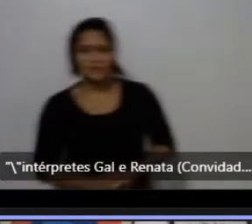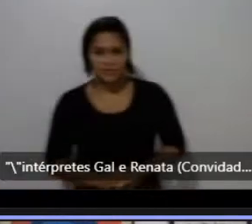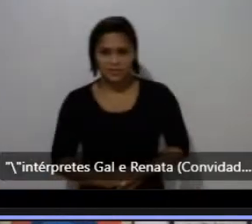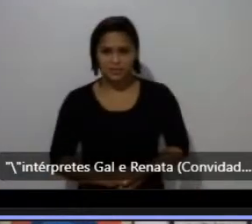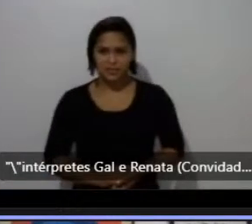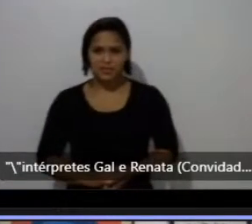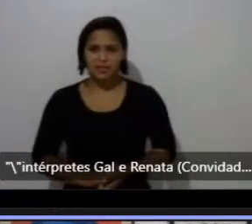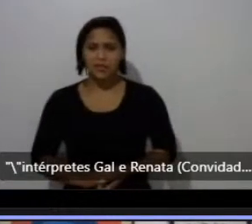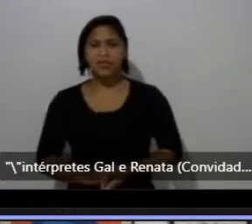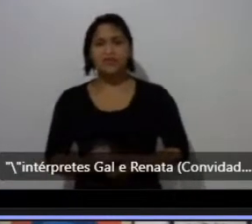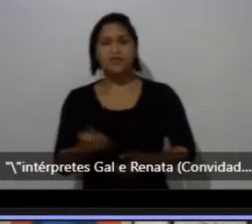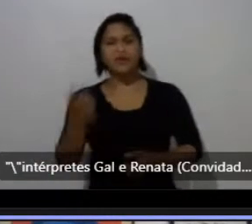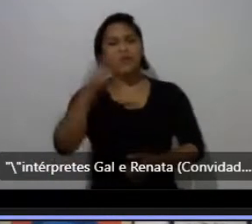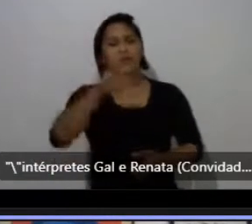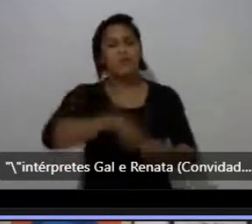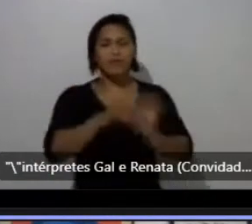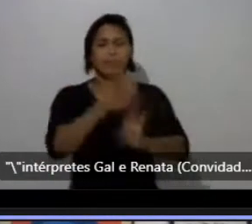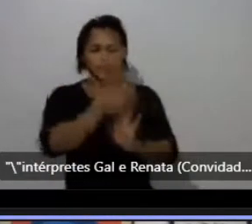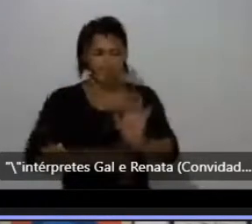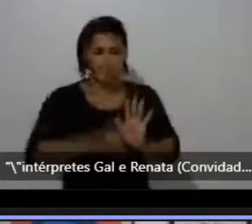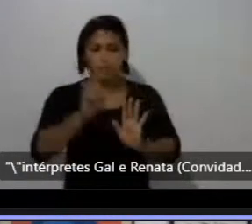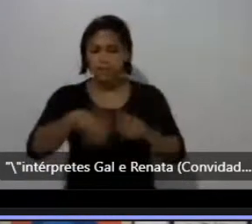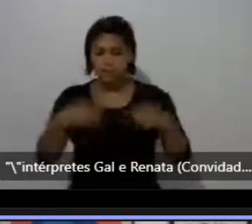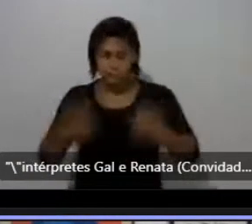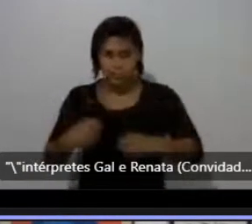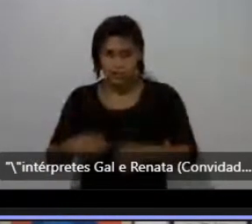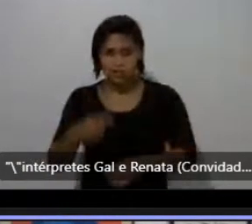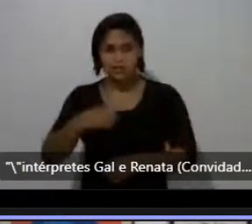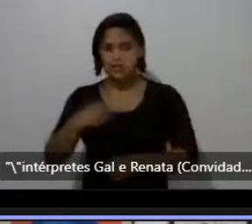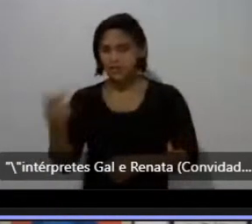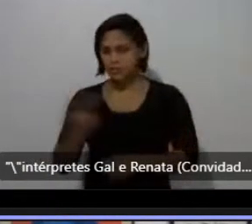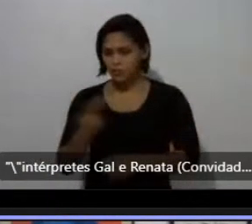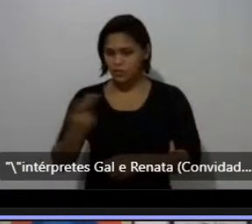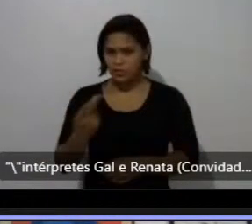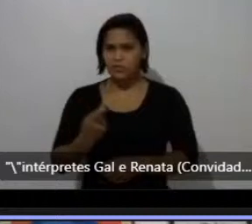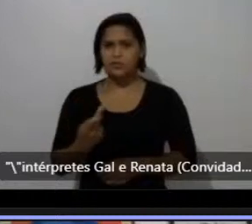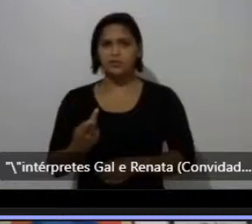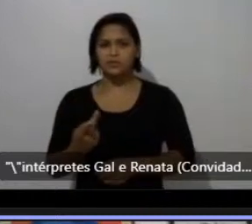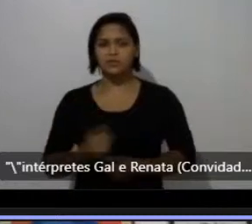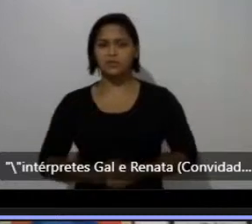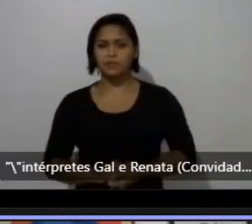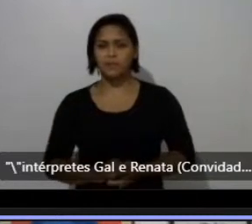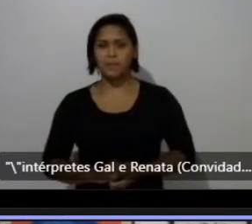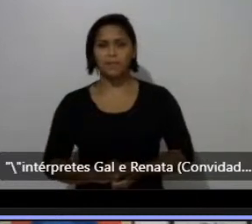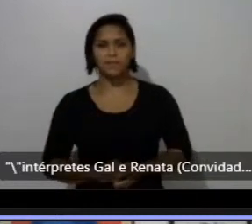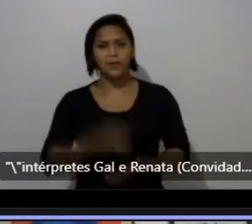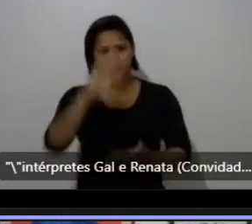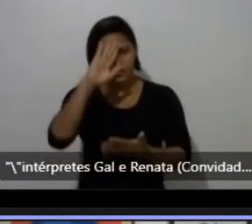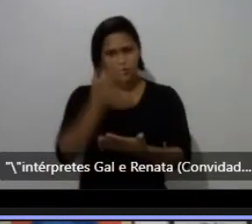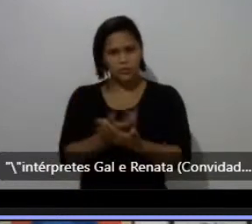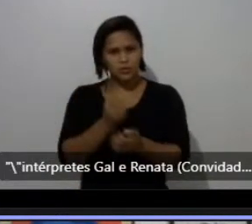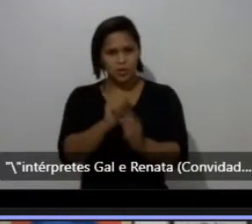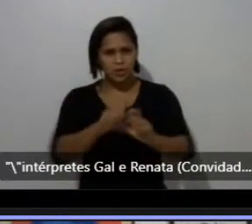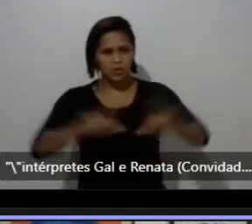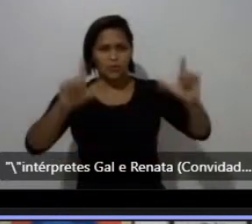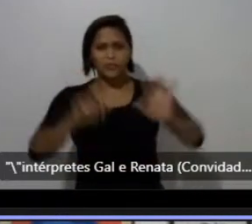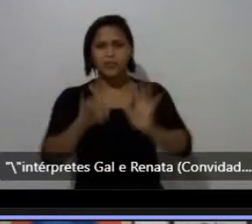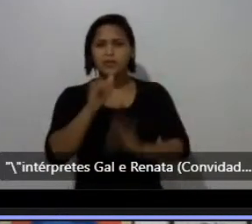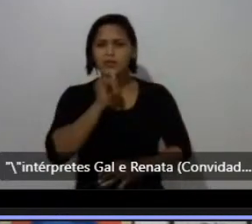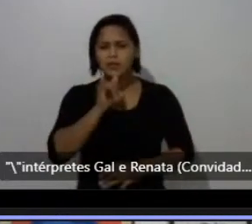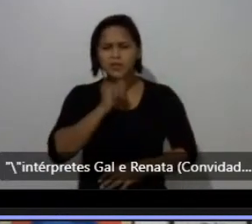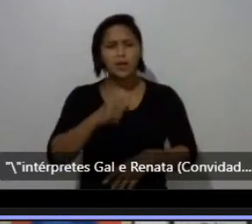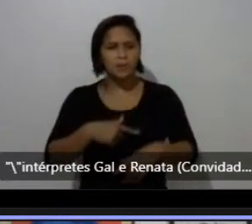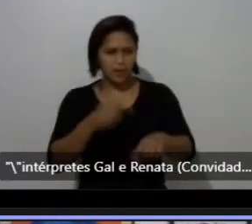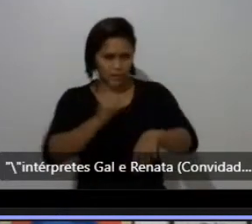e ocupar os espaços oficiais. Necessário, né, ter essas duas dimensões. Eu acho que agora eu vou trazer os exemplos. Ainda